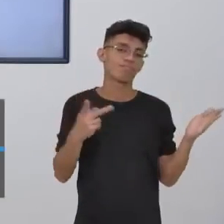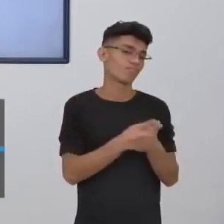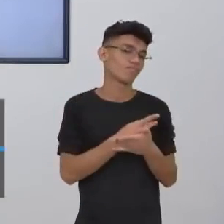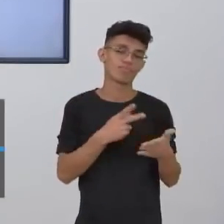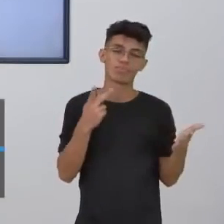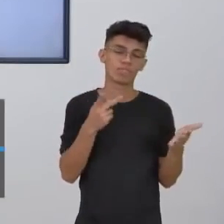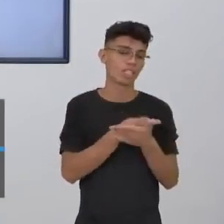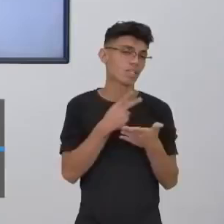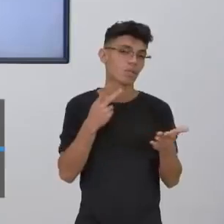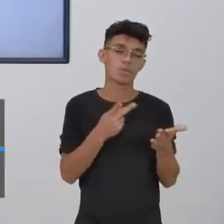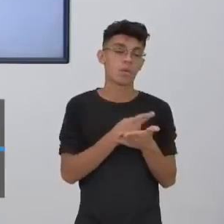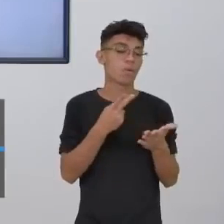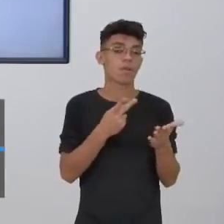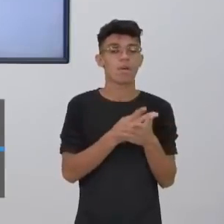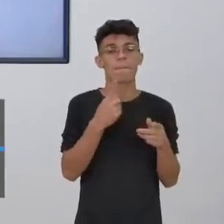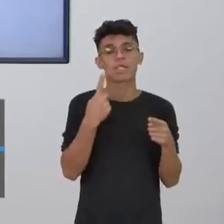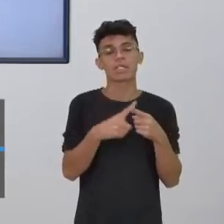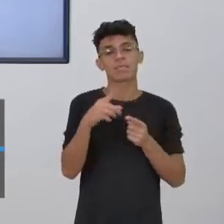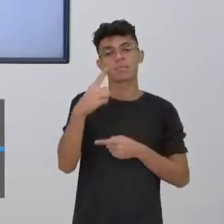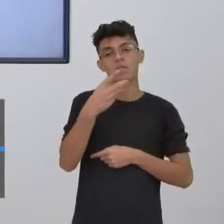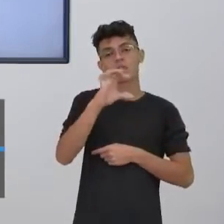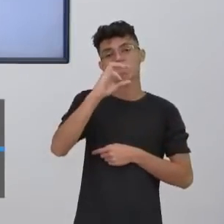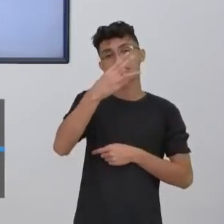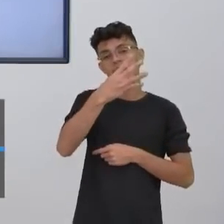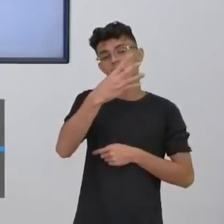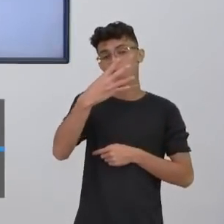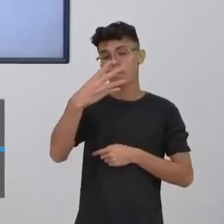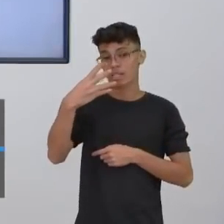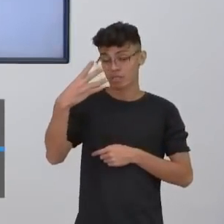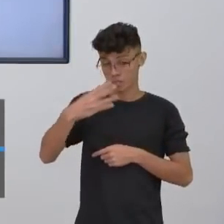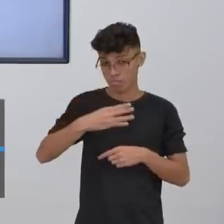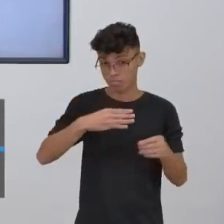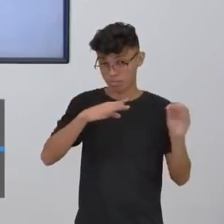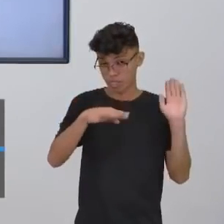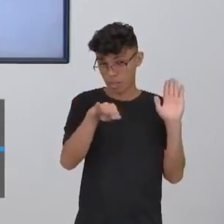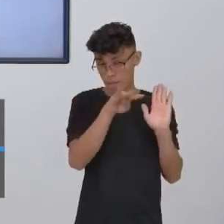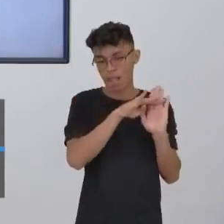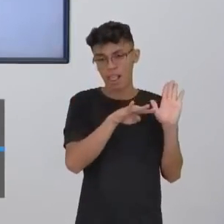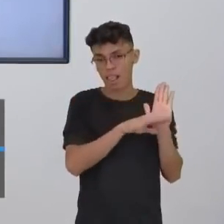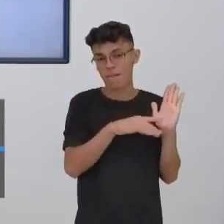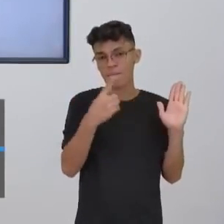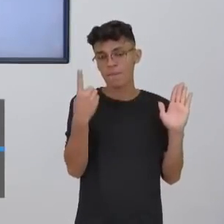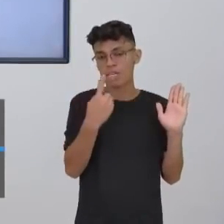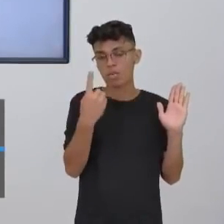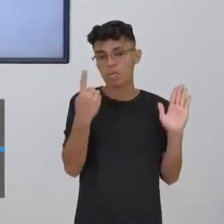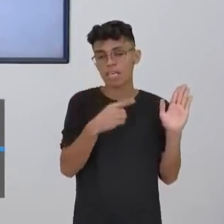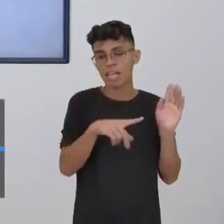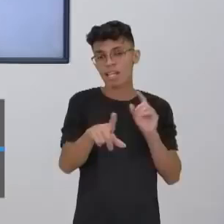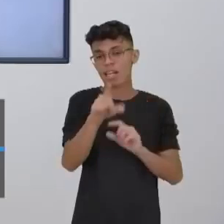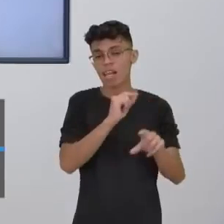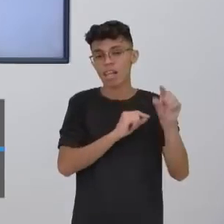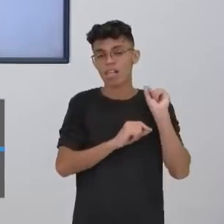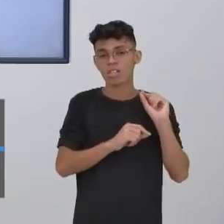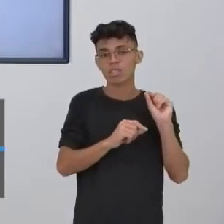Errado. Tá? Porque em 1934 ficou estabelecido que as primeiras eleições seriam